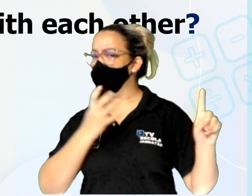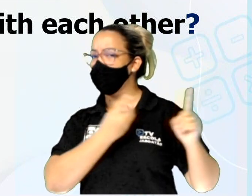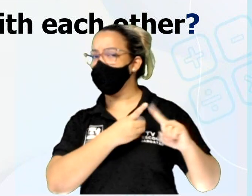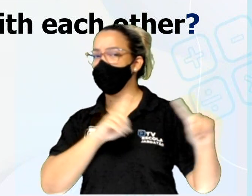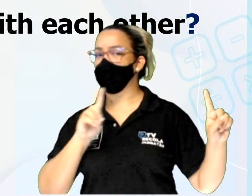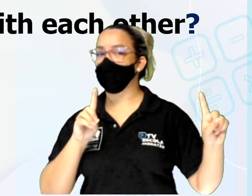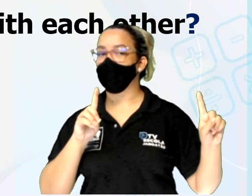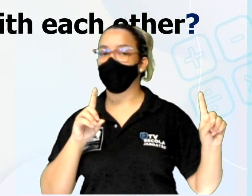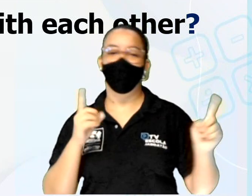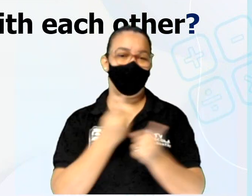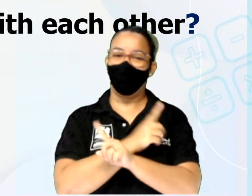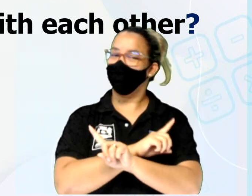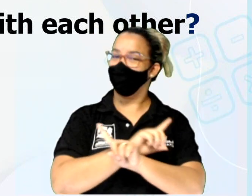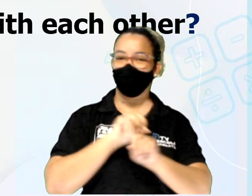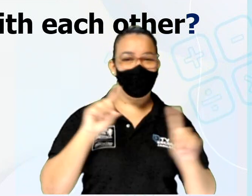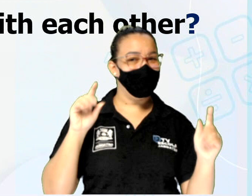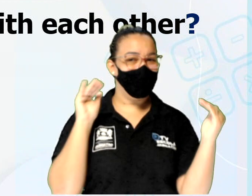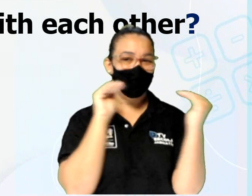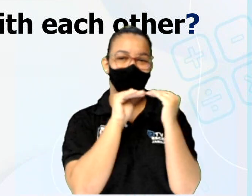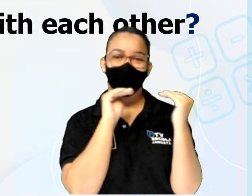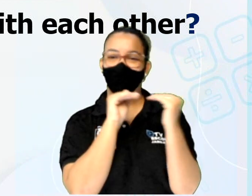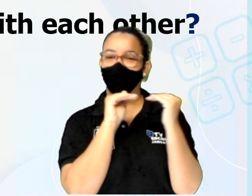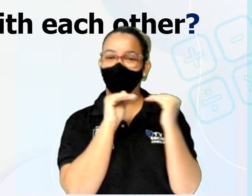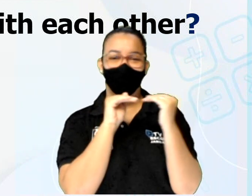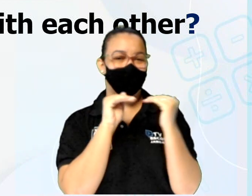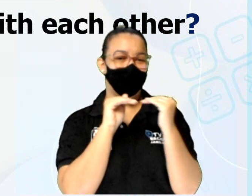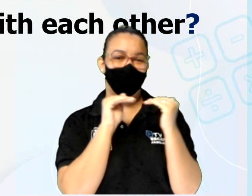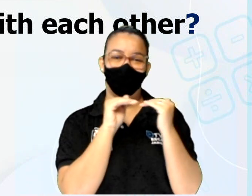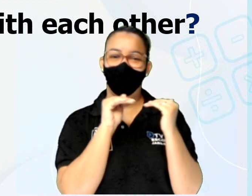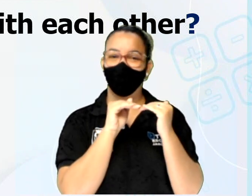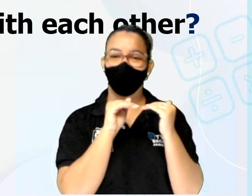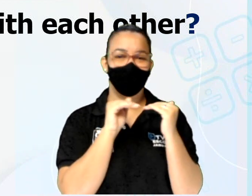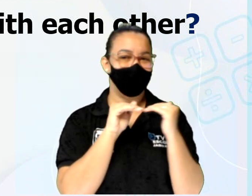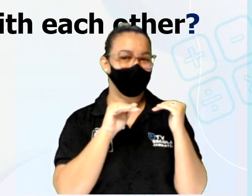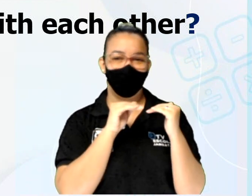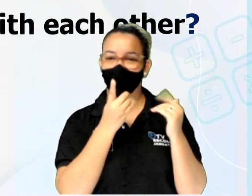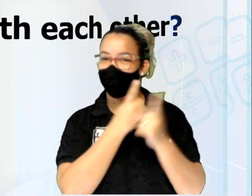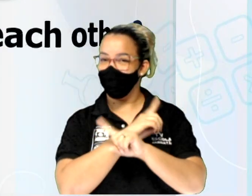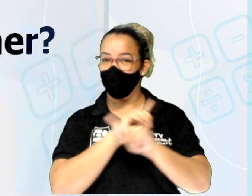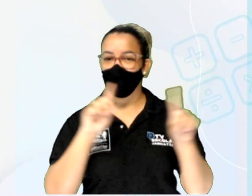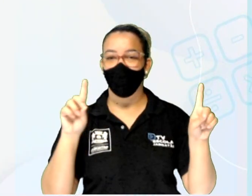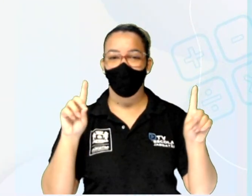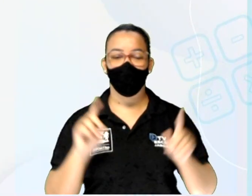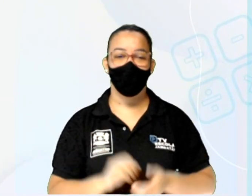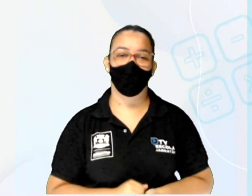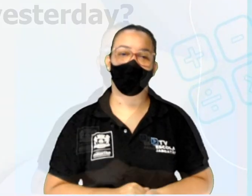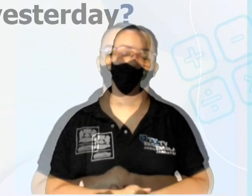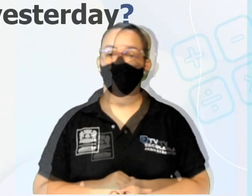Então, no, they didn't. Não, elas não concordaram.